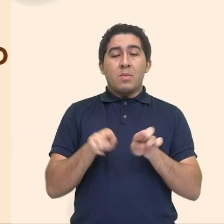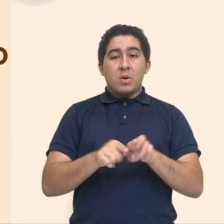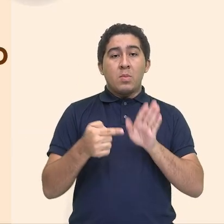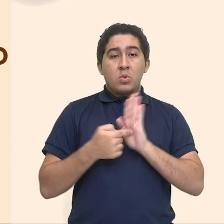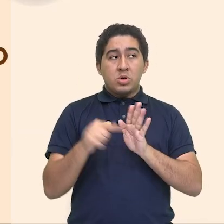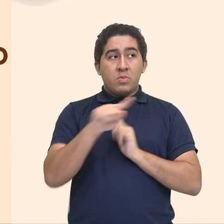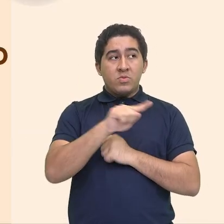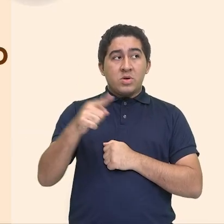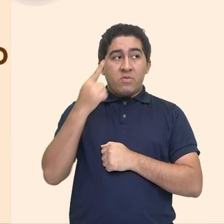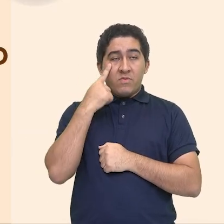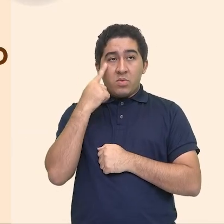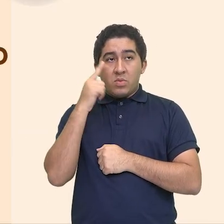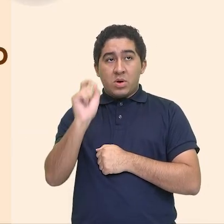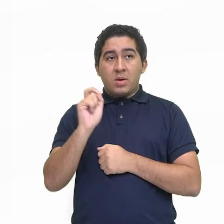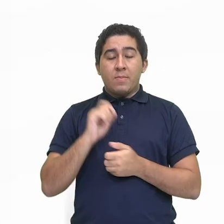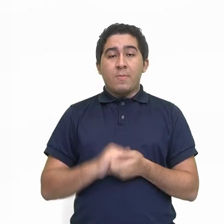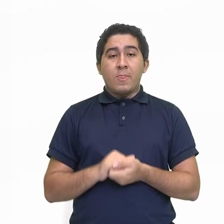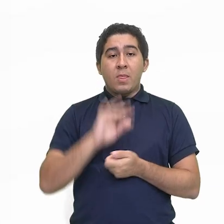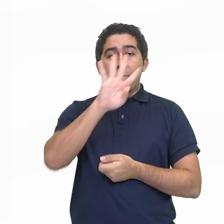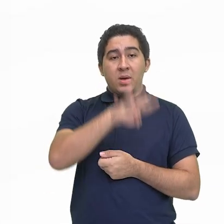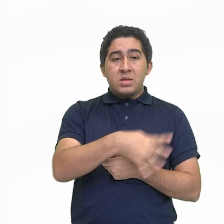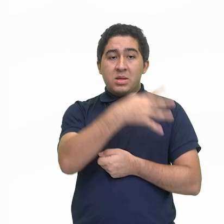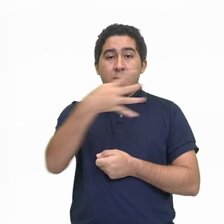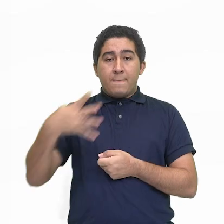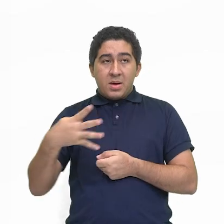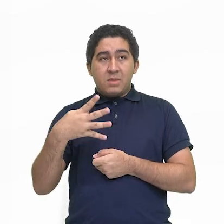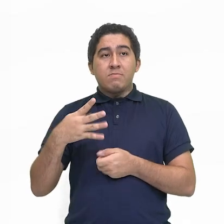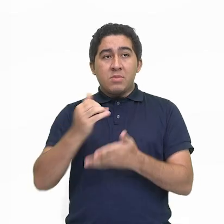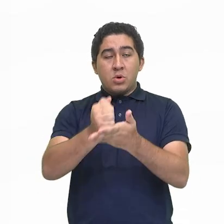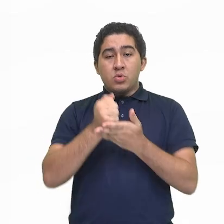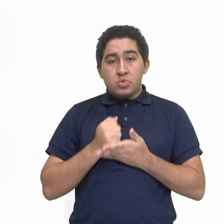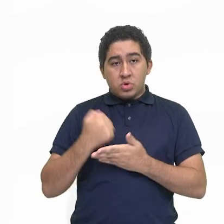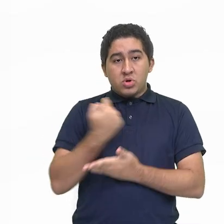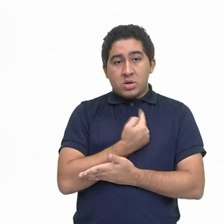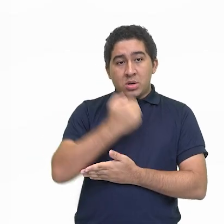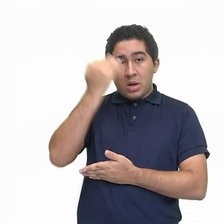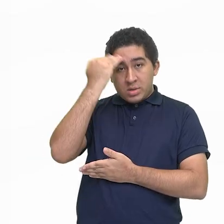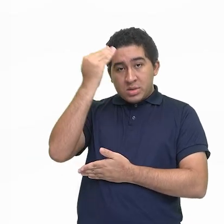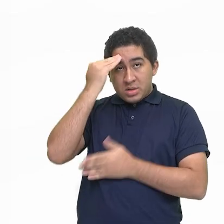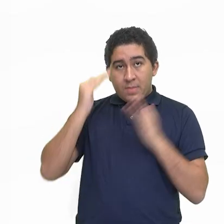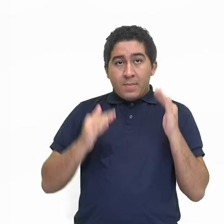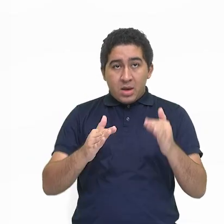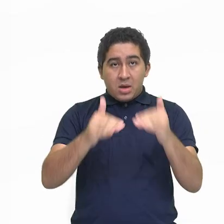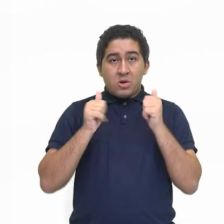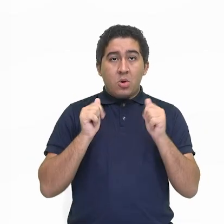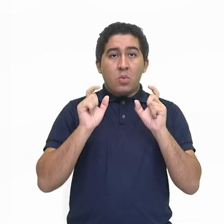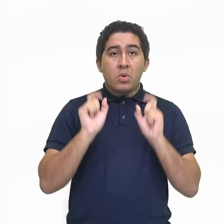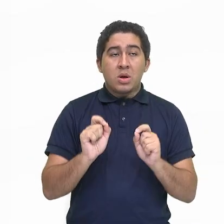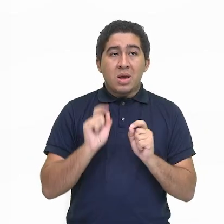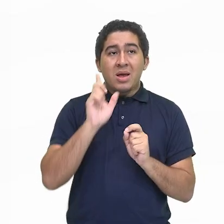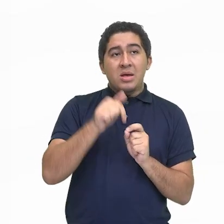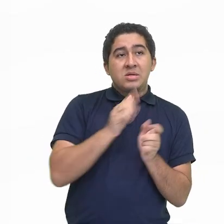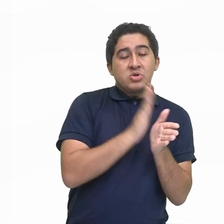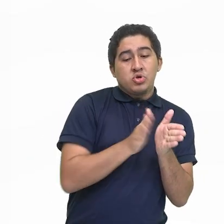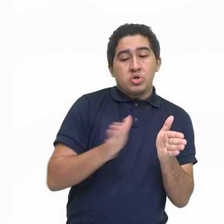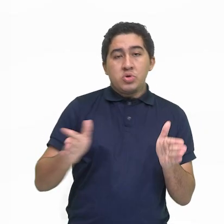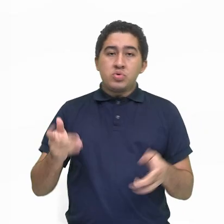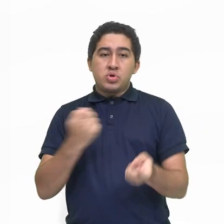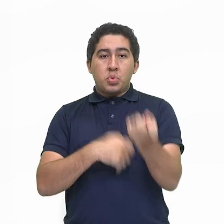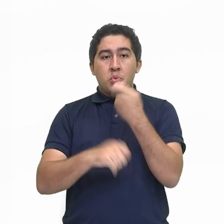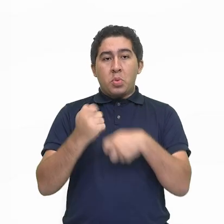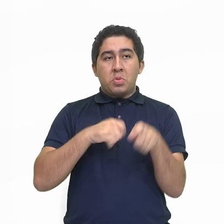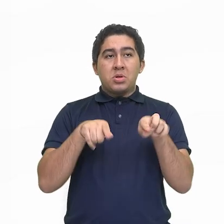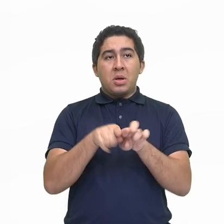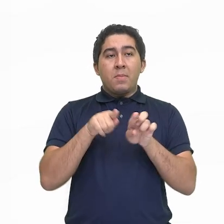aqui uma tabela que vai nos ajudar, então, a compreender ainda mais esses ciclos econômicos